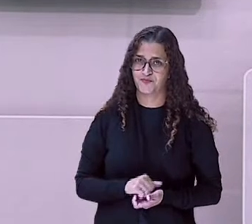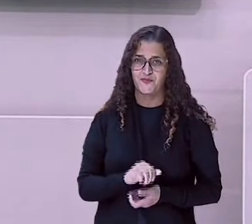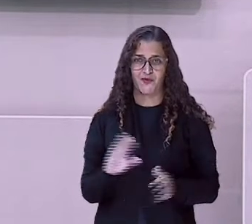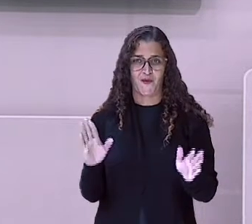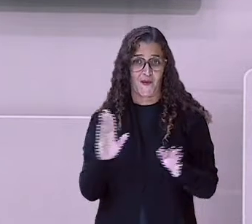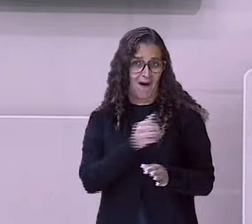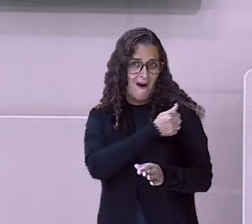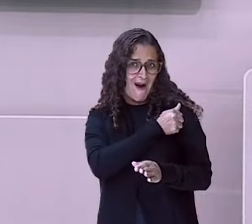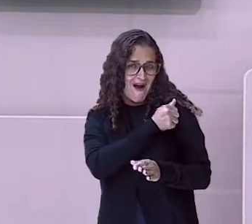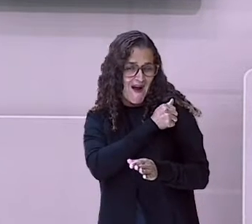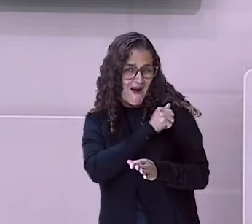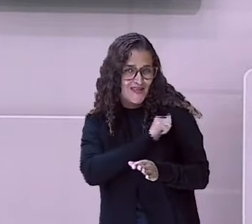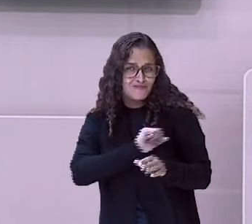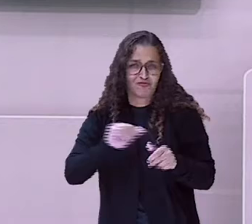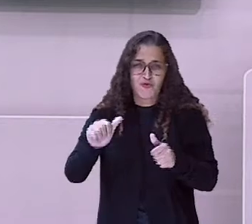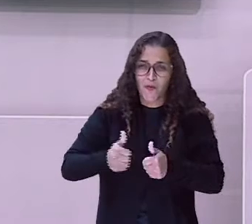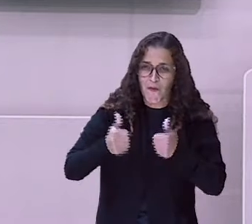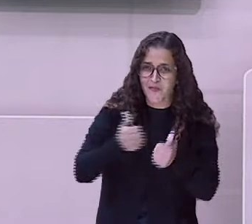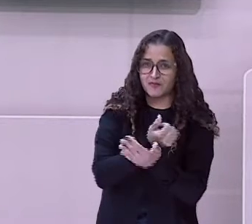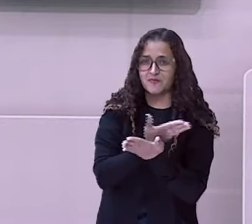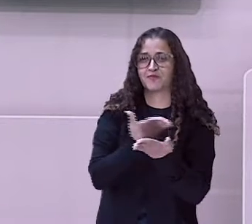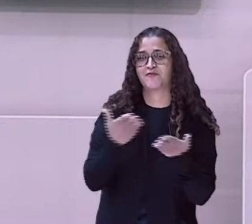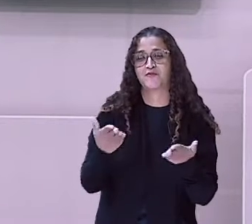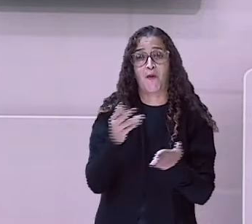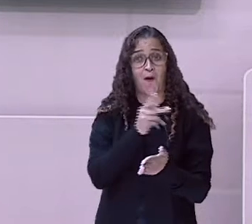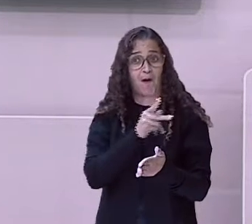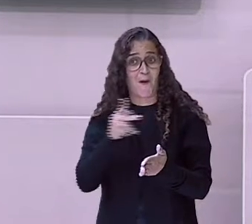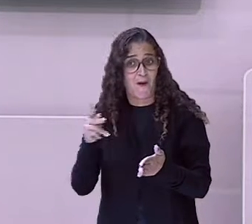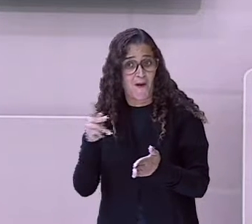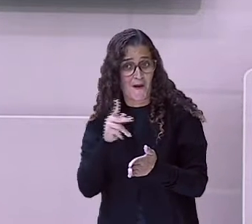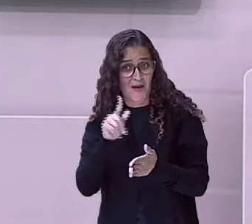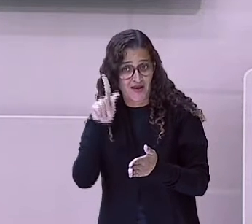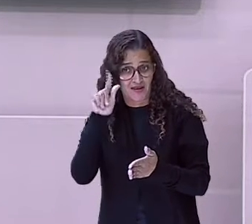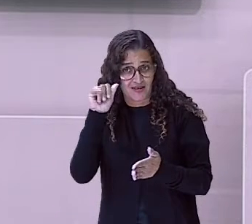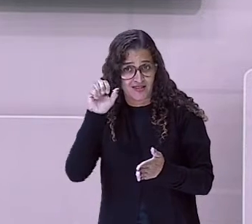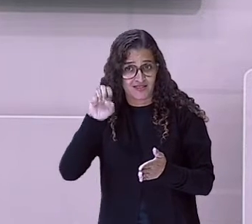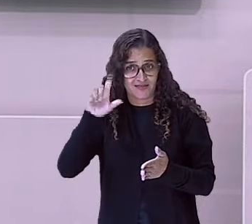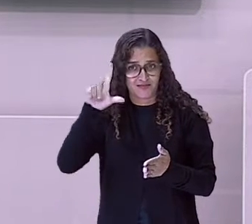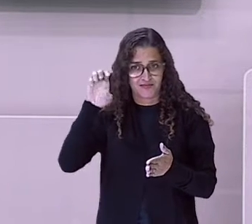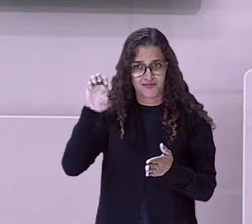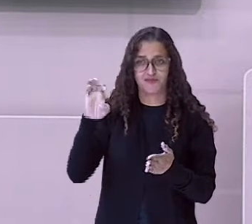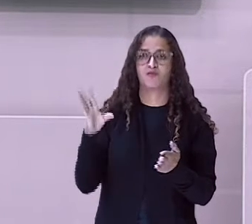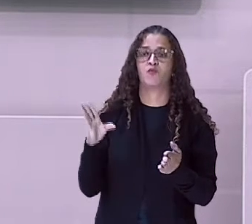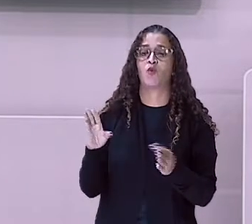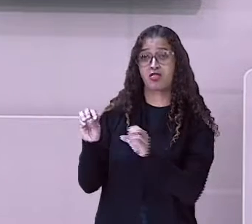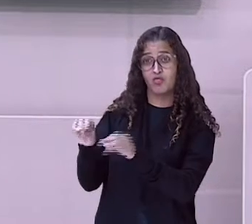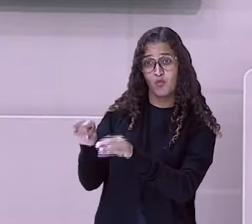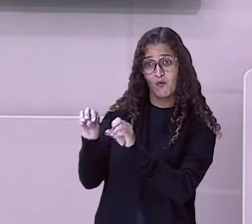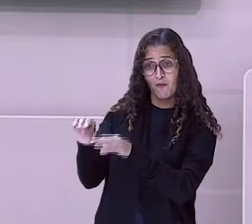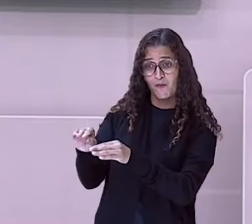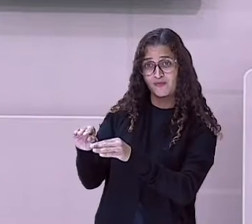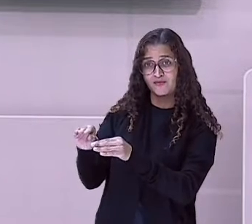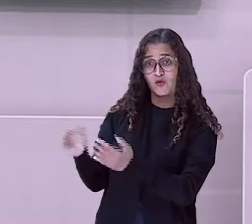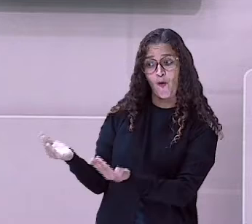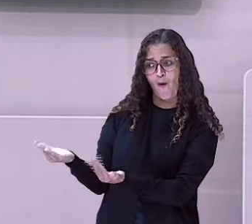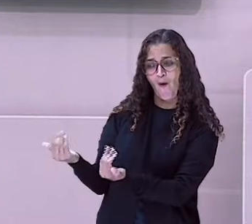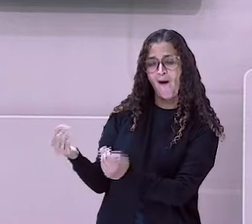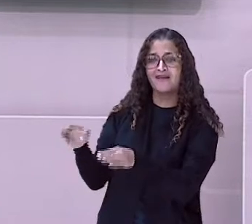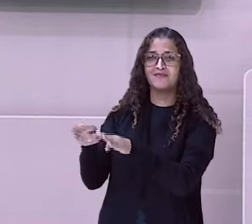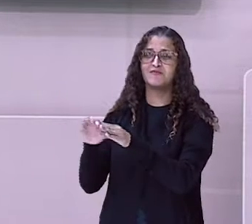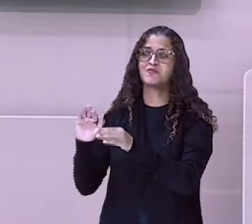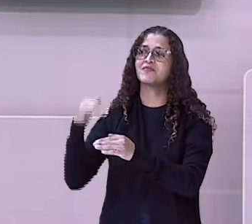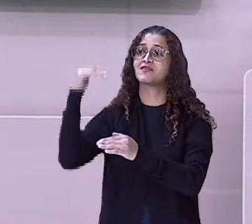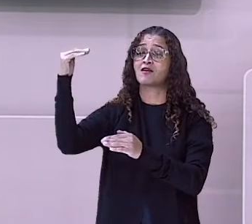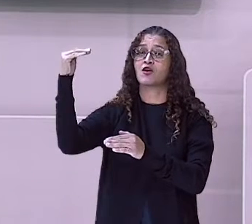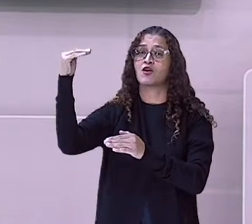Olá, estudantes! Tudo bem? Sou a professora Gisele, da EJA, Educação de Jovens e Adultos.